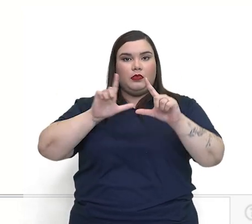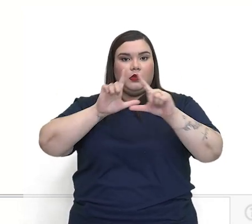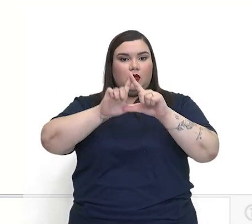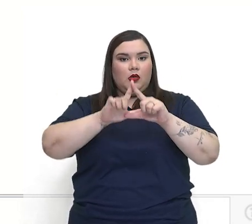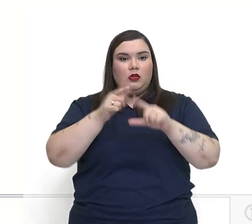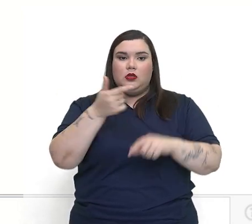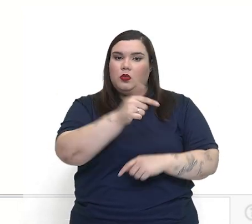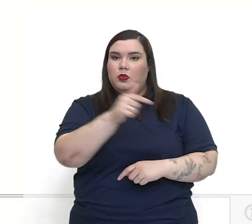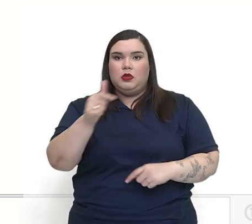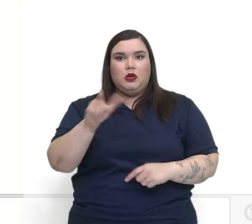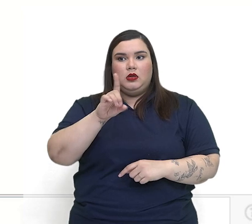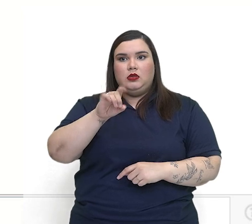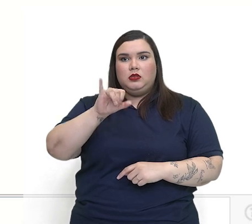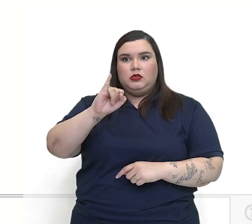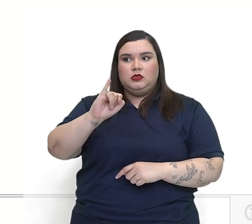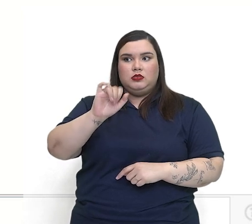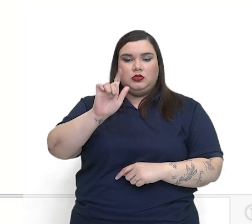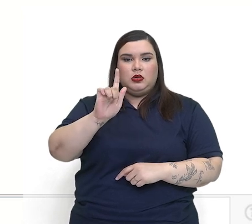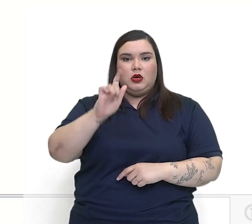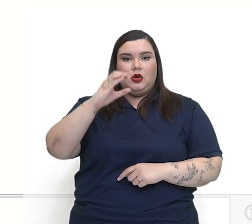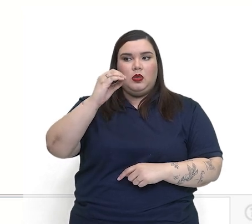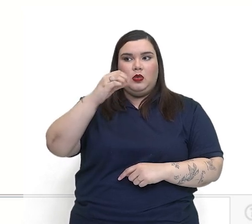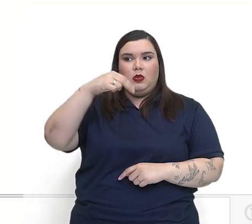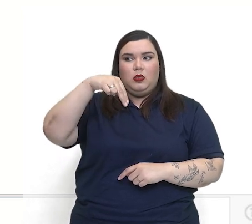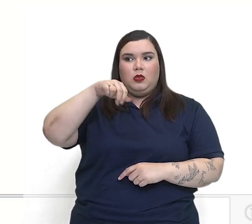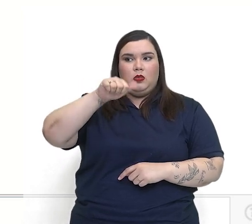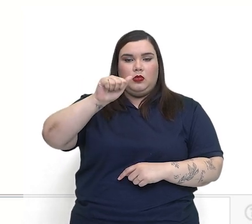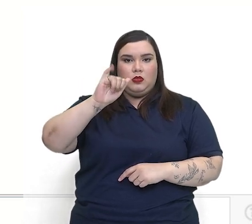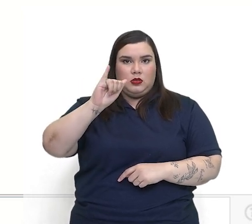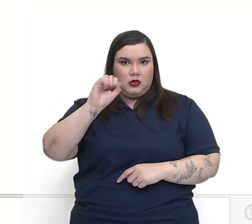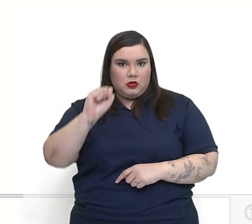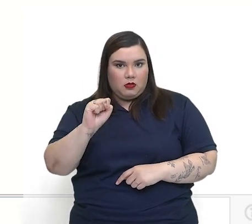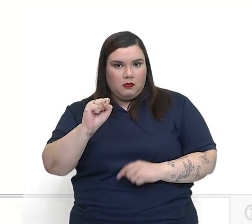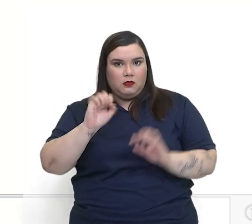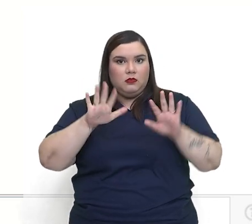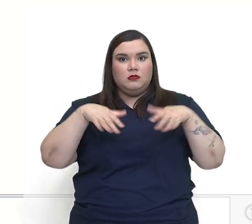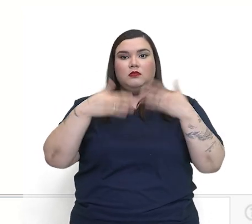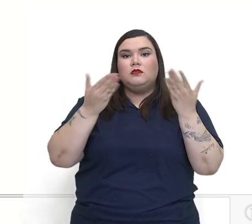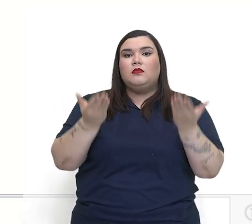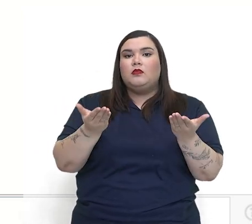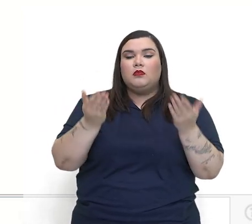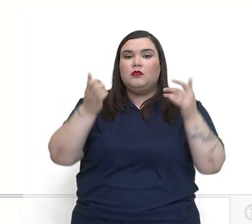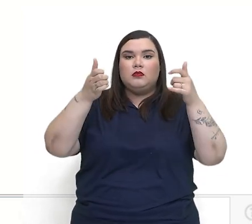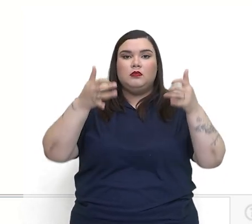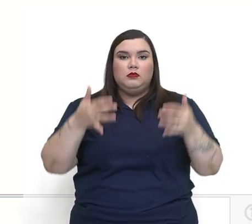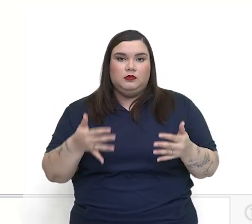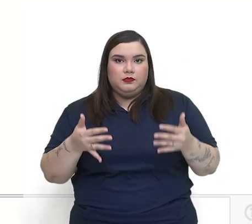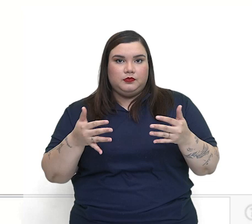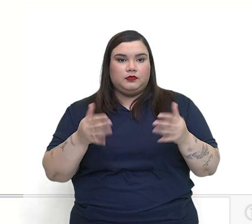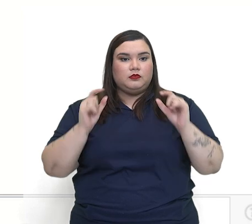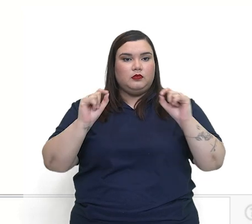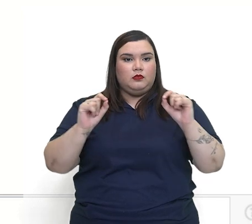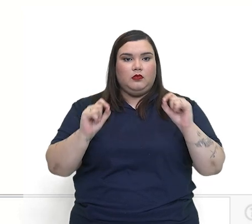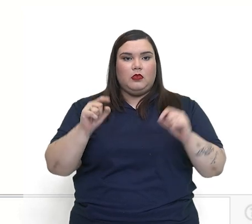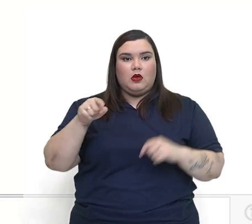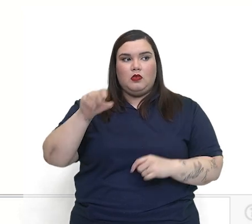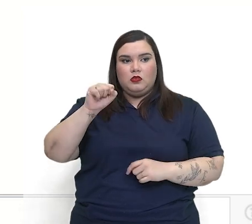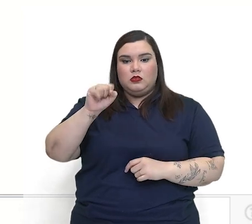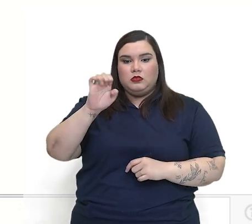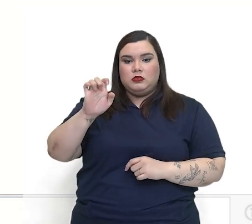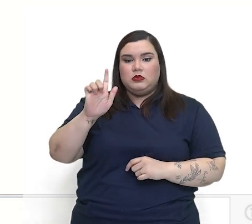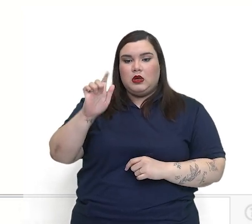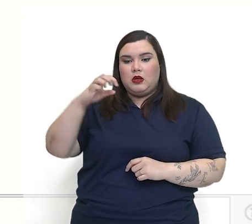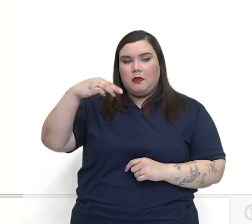ele não possui diagonais, né? Por quê? Qual é a definição? Qual é a definição aqui? Que o segmento de reta,